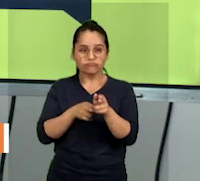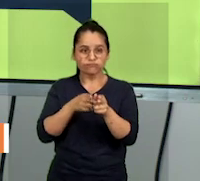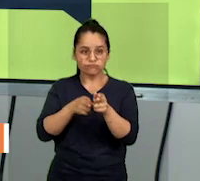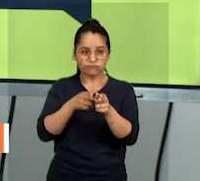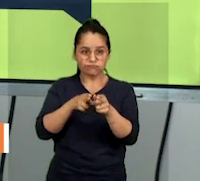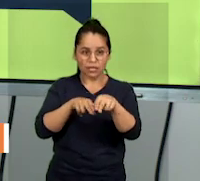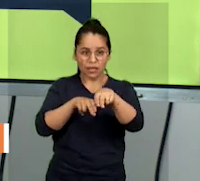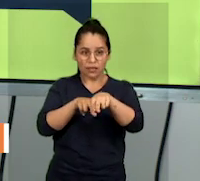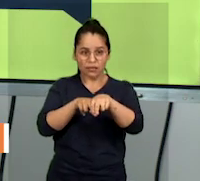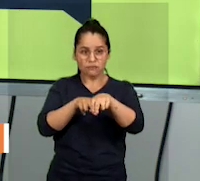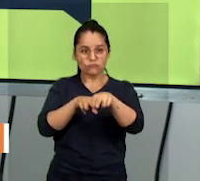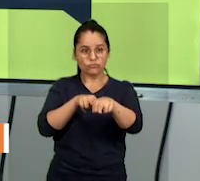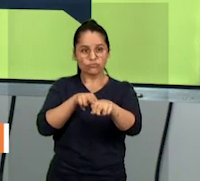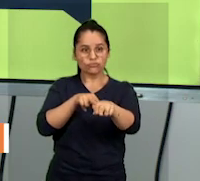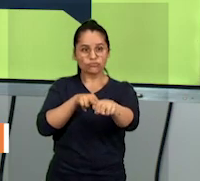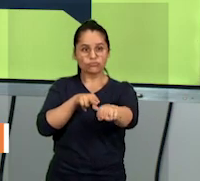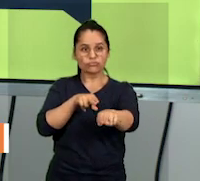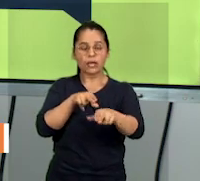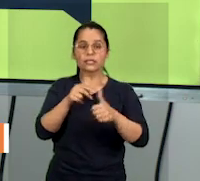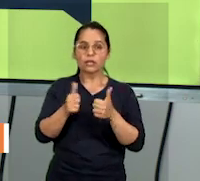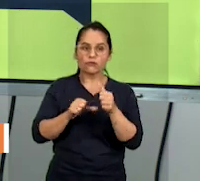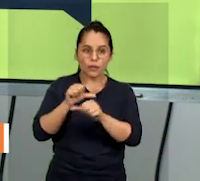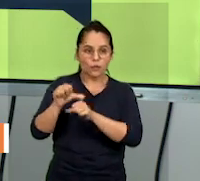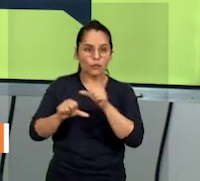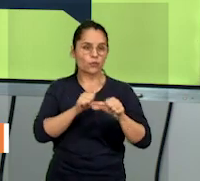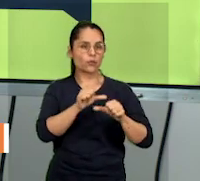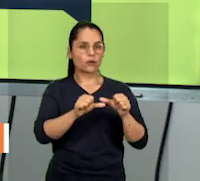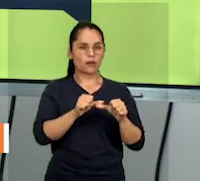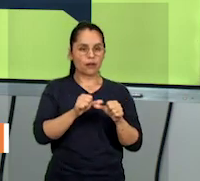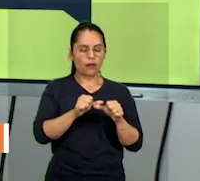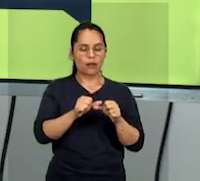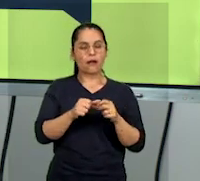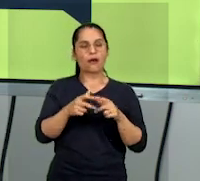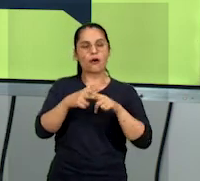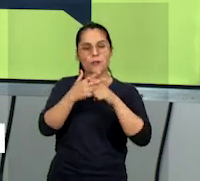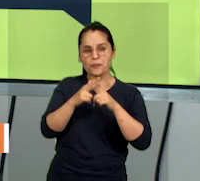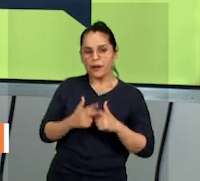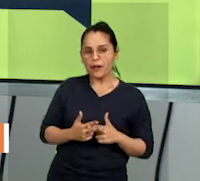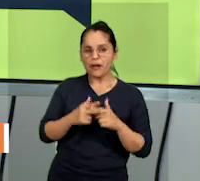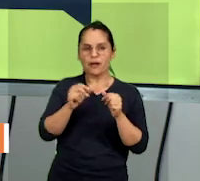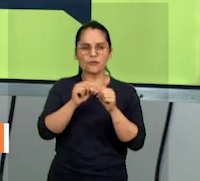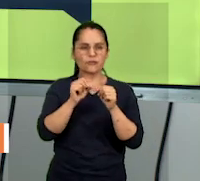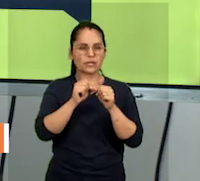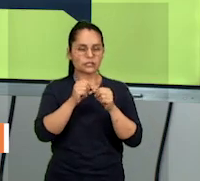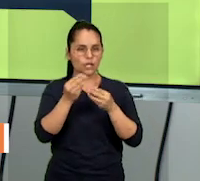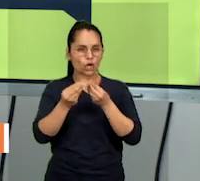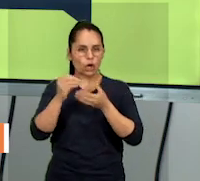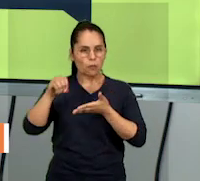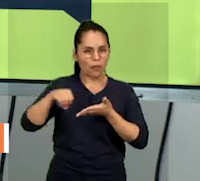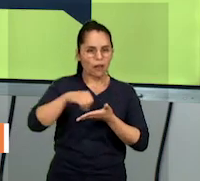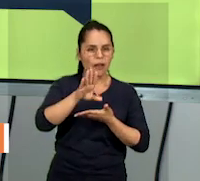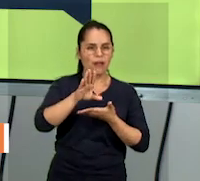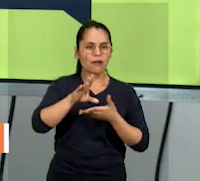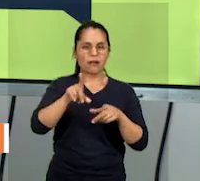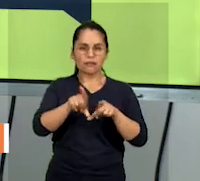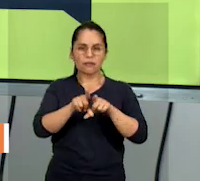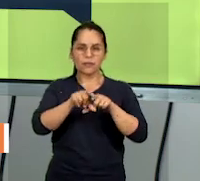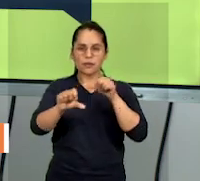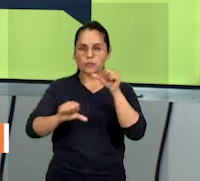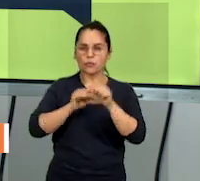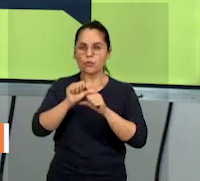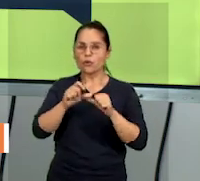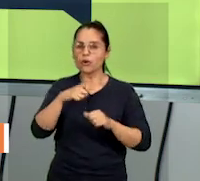nesse período. O transporte modifica, o maquinário para fazer, né, esse transporte também muda. Então, houve